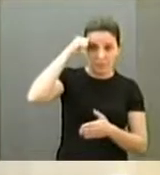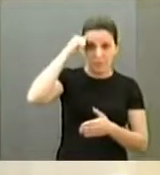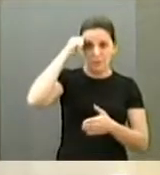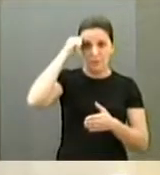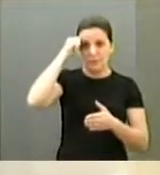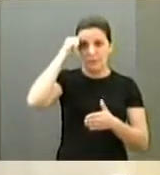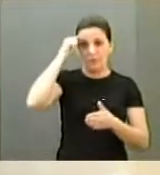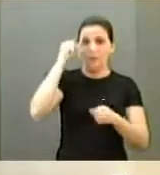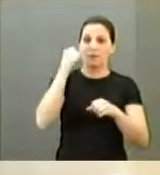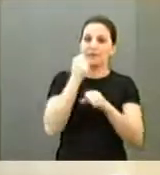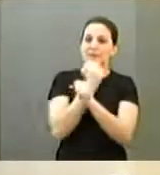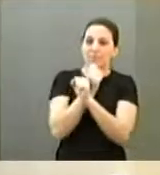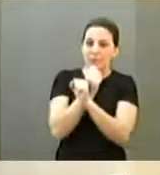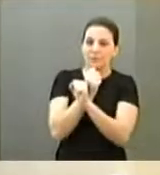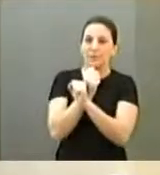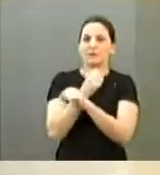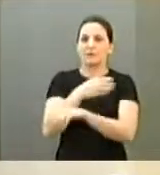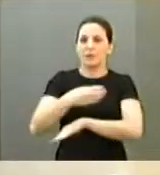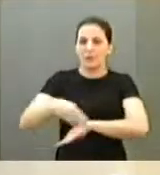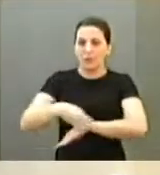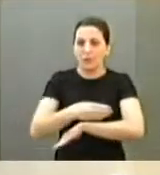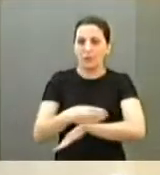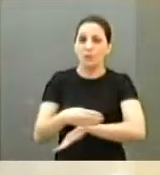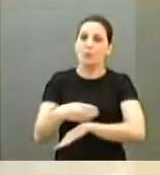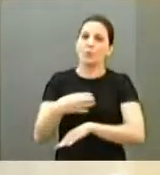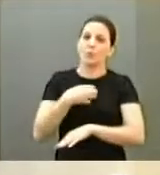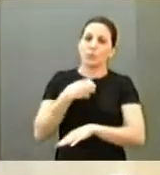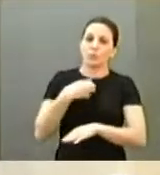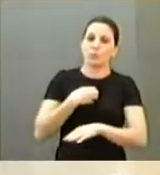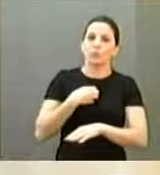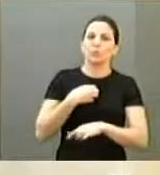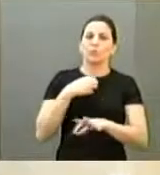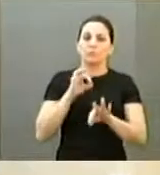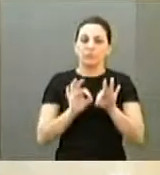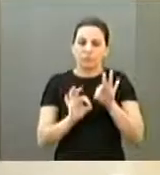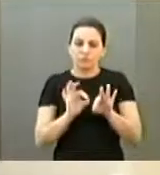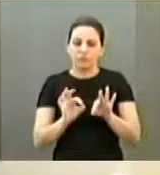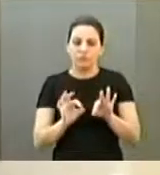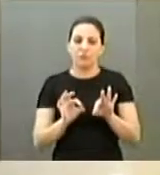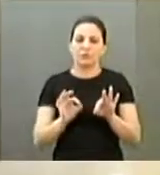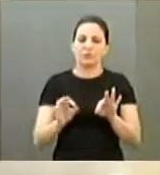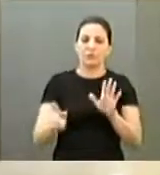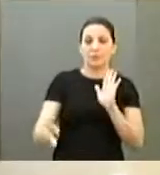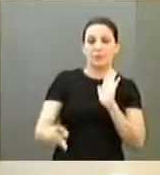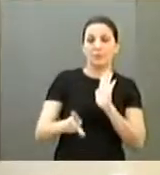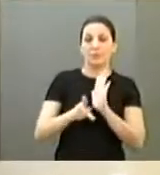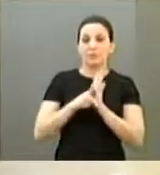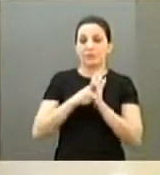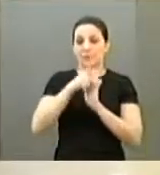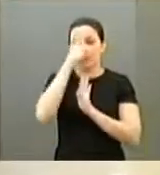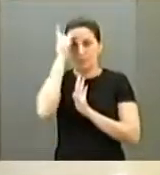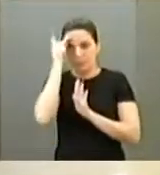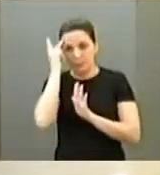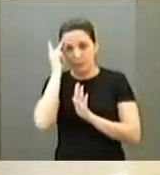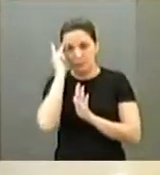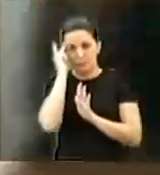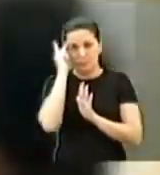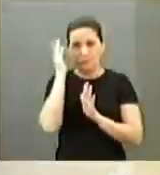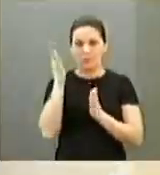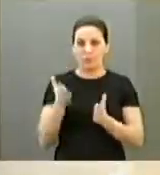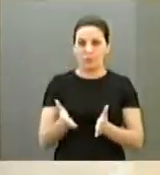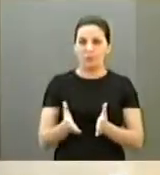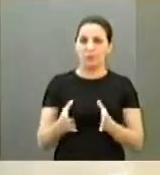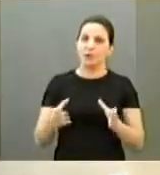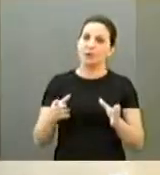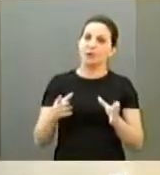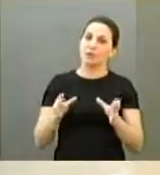como punição ou como forma de fazer justiça pelas próprias mãos. Hoje,